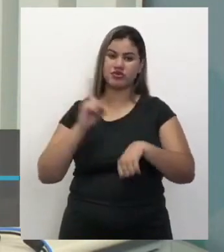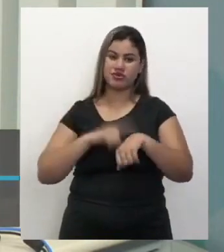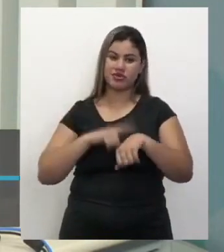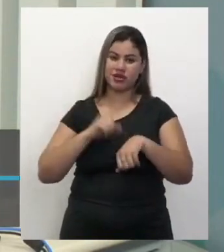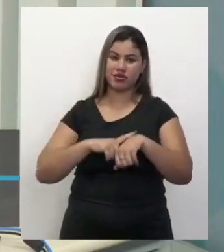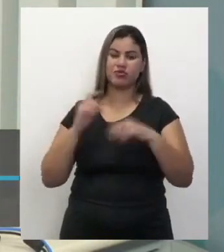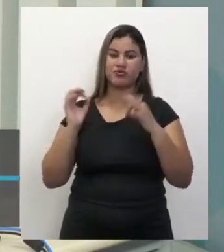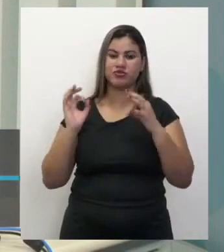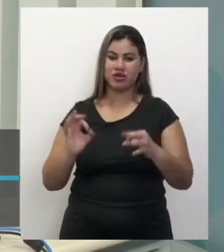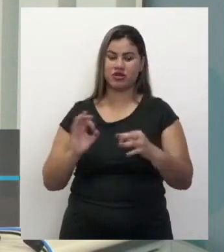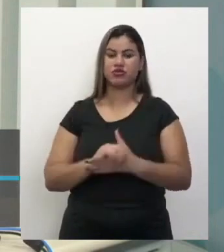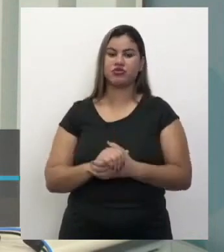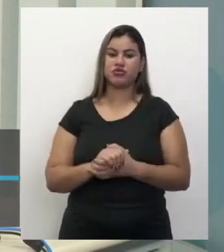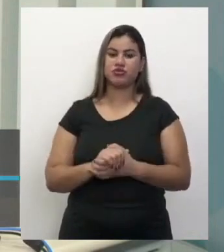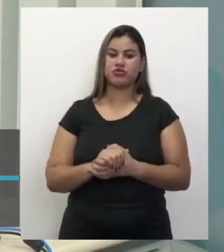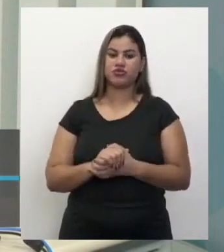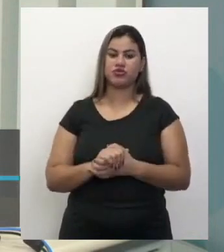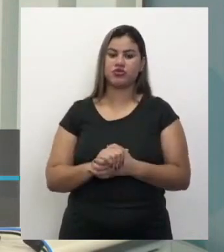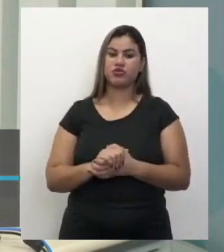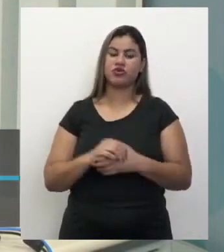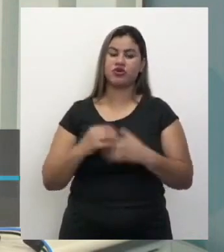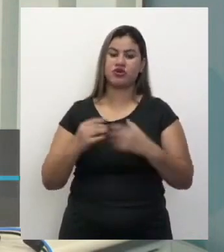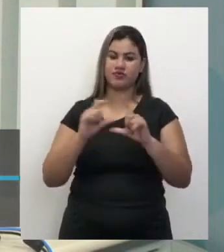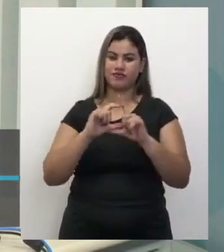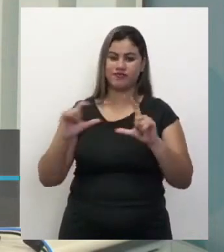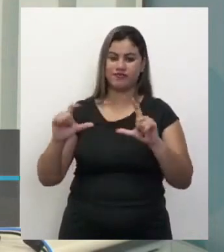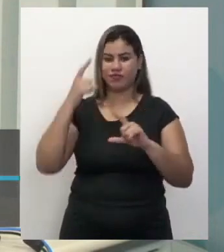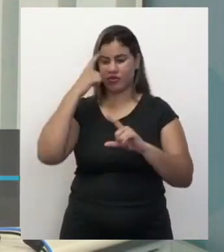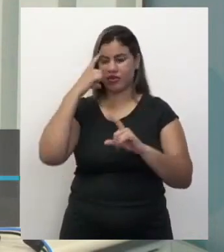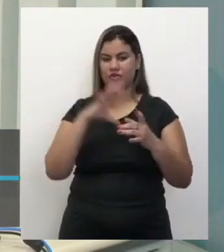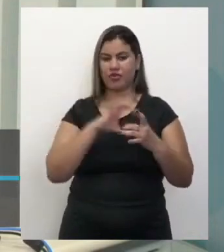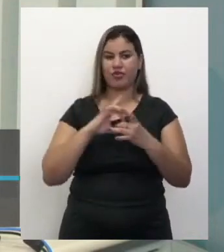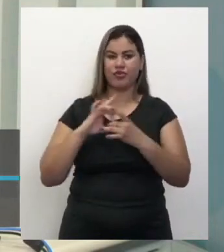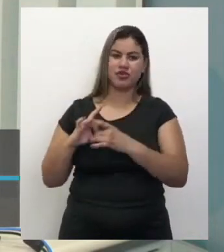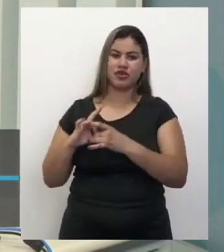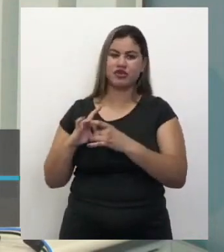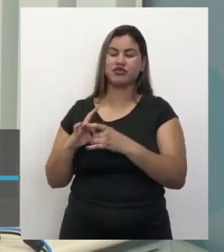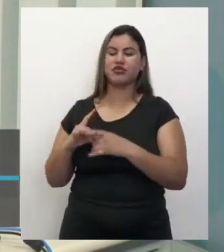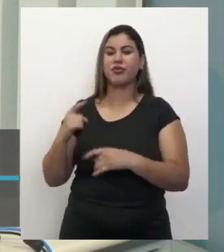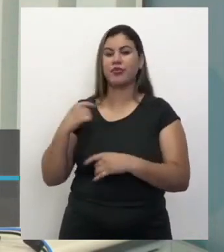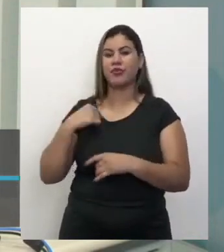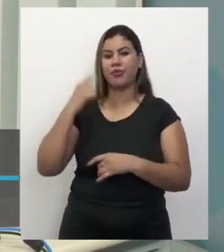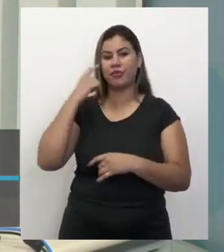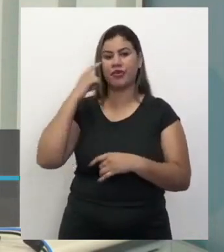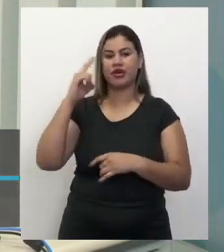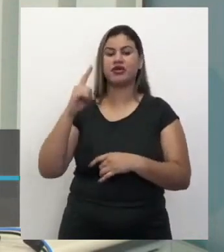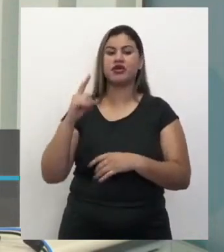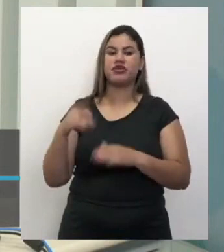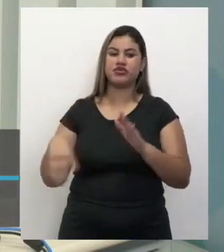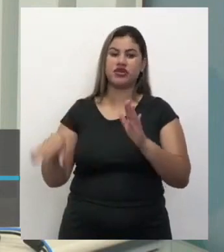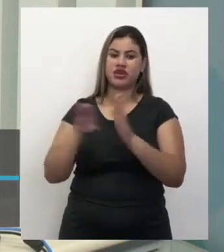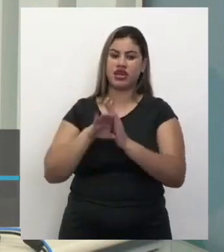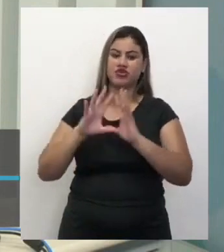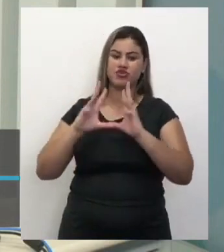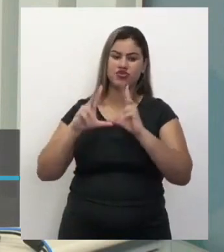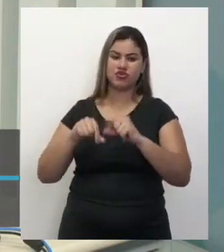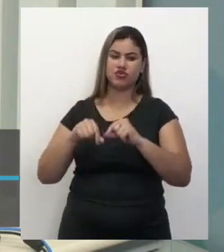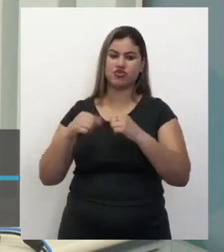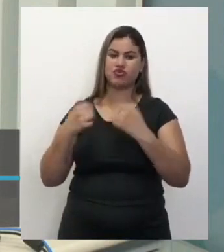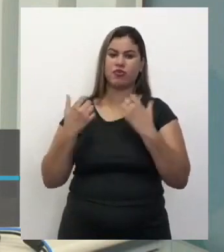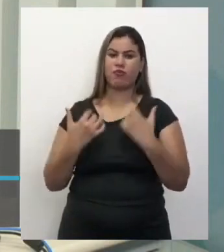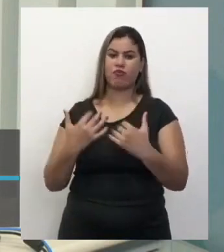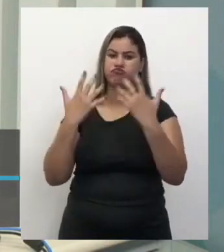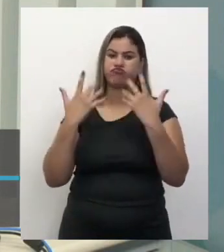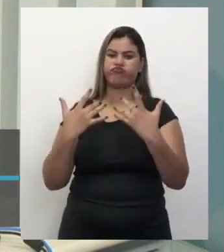né? Aí eu coloquei essa tirinha para a gente pensar nesse contexto, né? Quando eu cheguei aqui, tudo era mato. E o outro